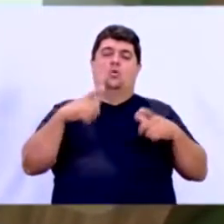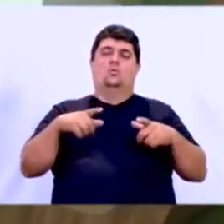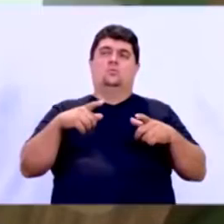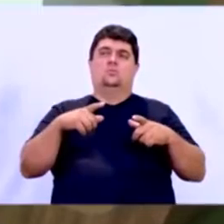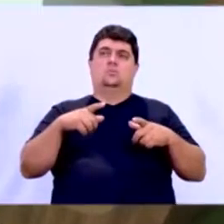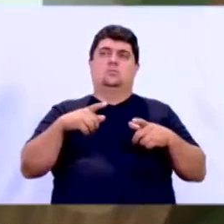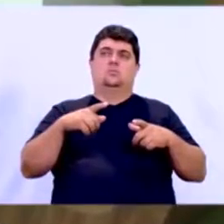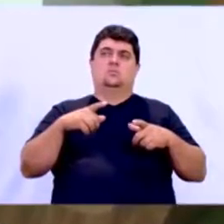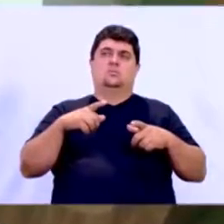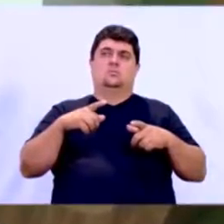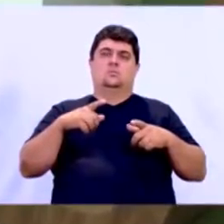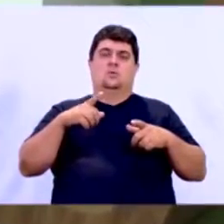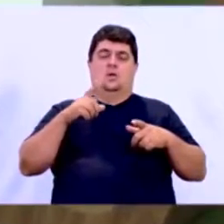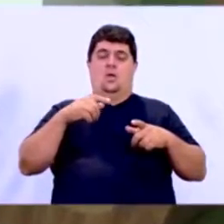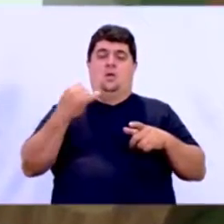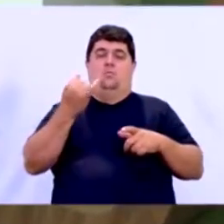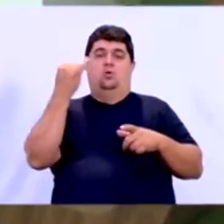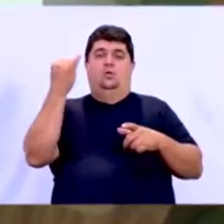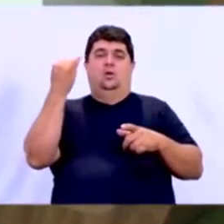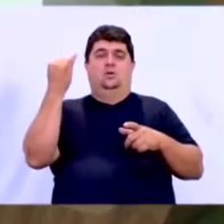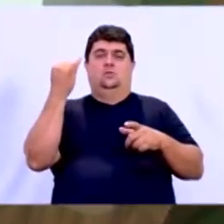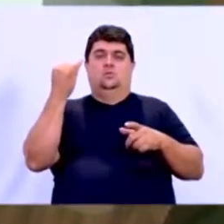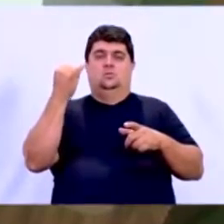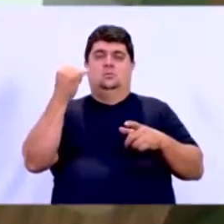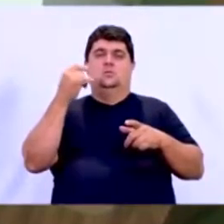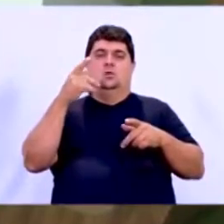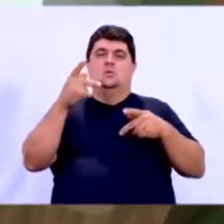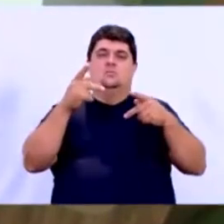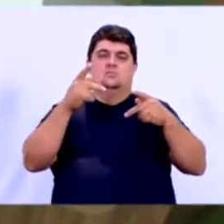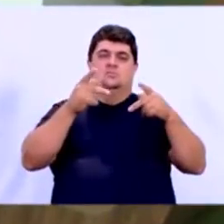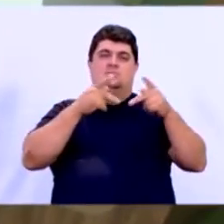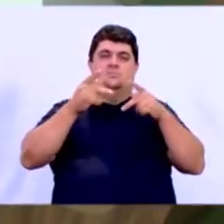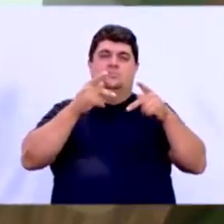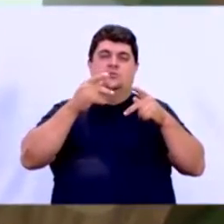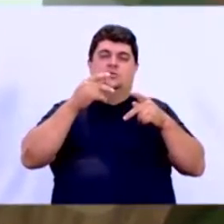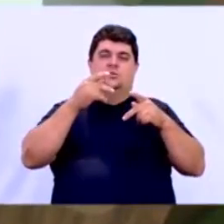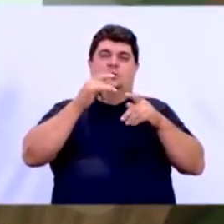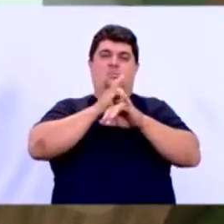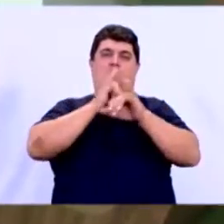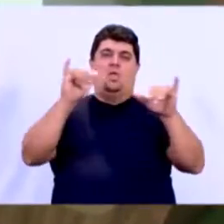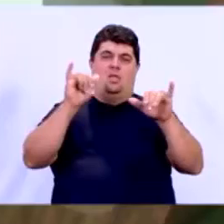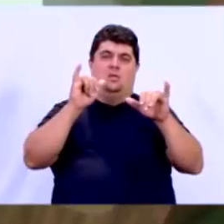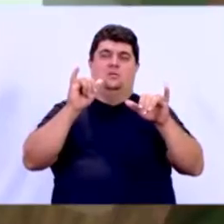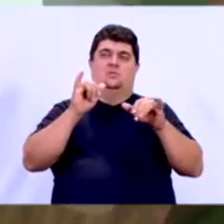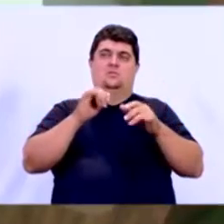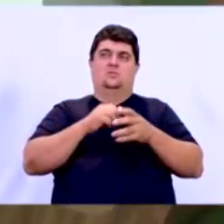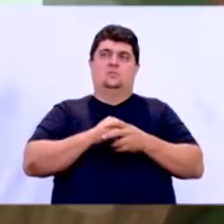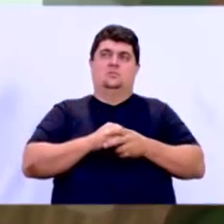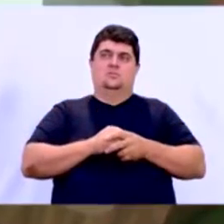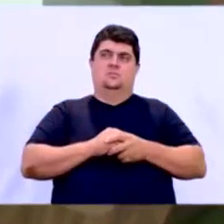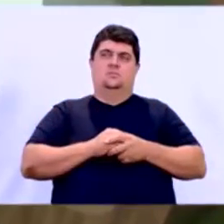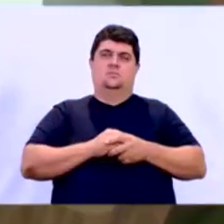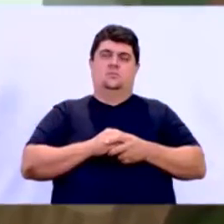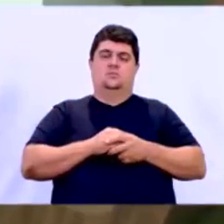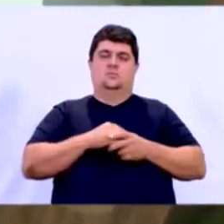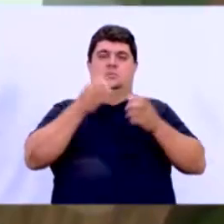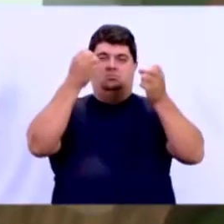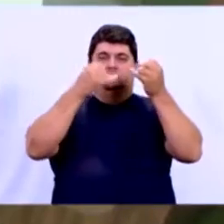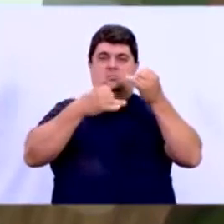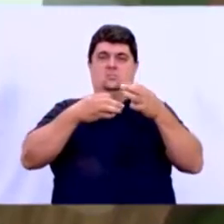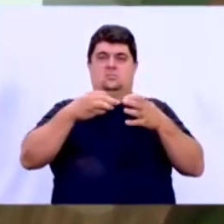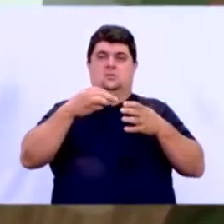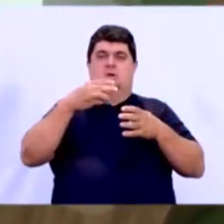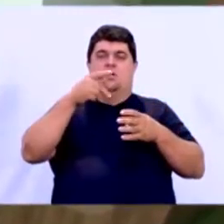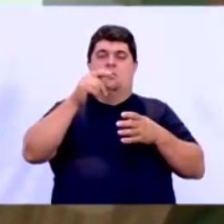inclusive a localização é um dos pontos do plano de marketing. Exatamente, né? Professora. Quer ressaltar um pouco do plano de marketing? Eu até gostaria de ressaltar um pouco o plano